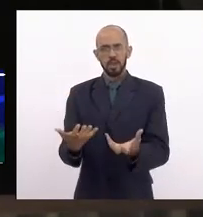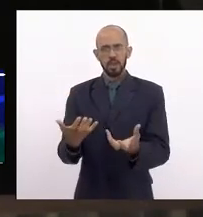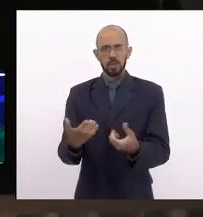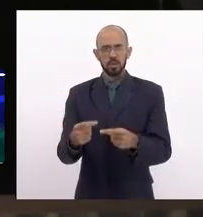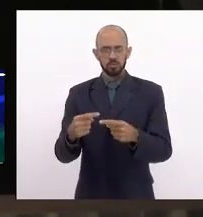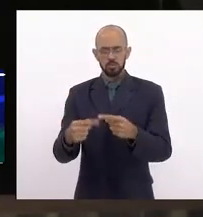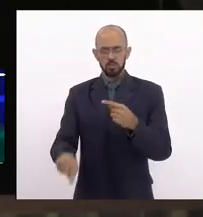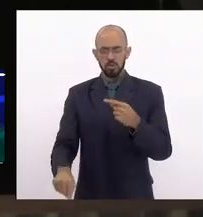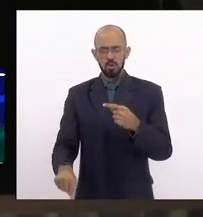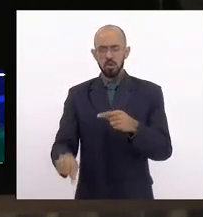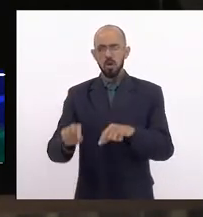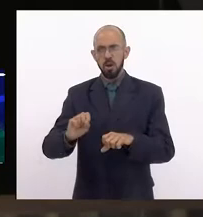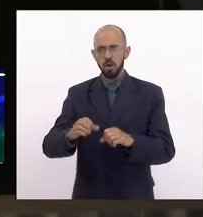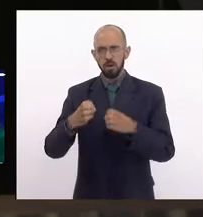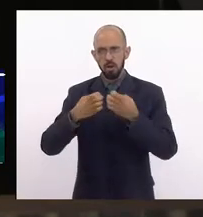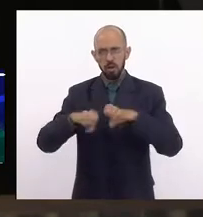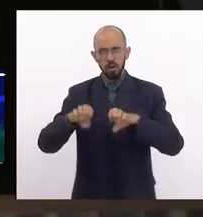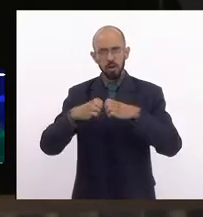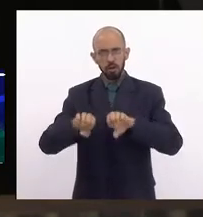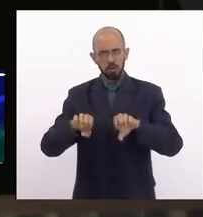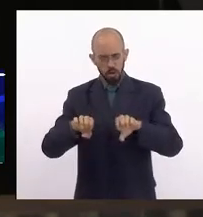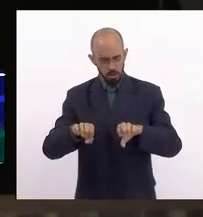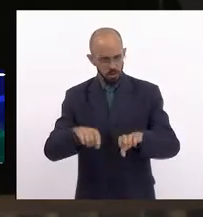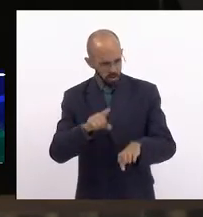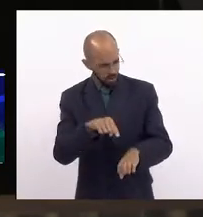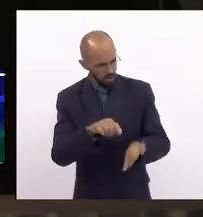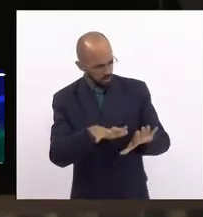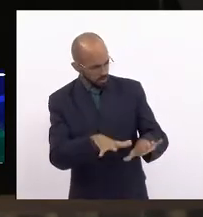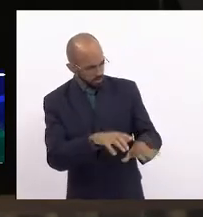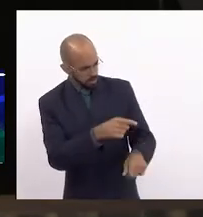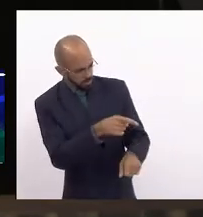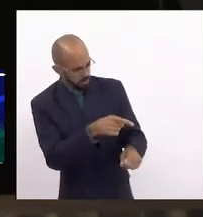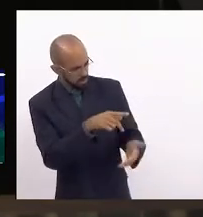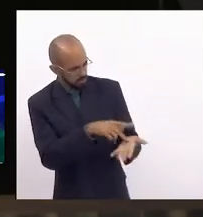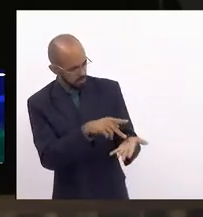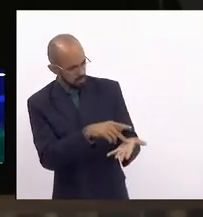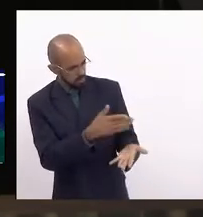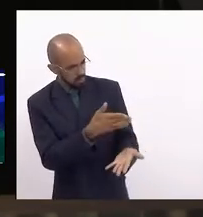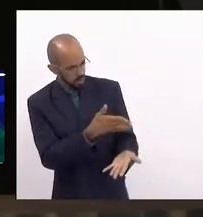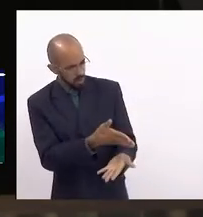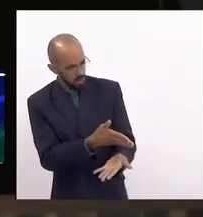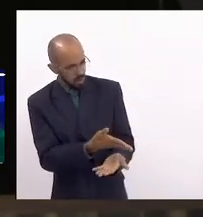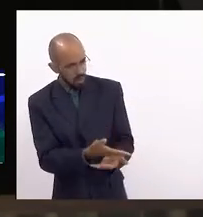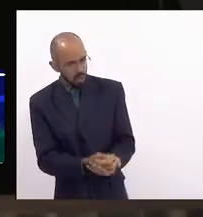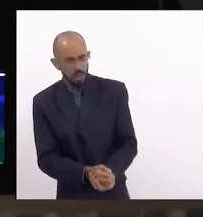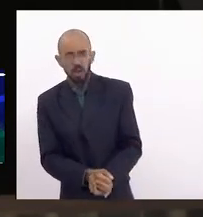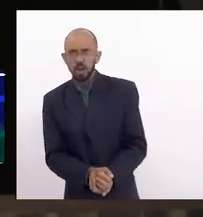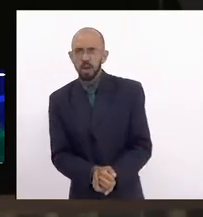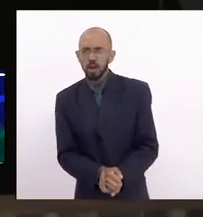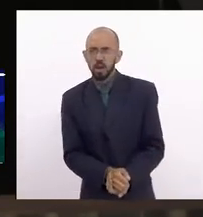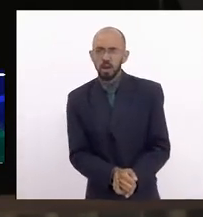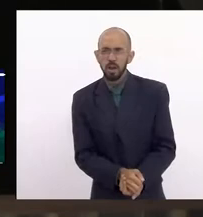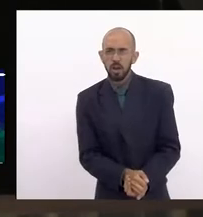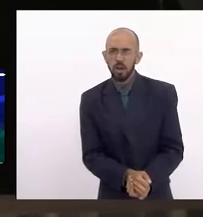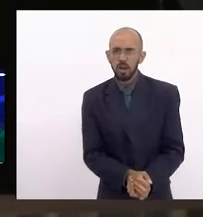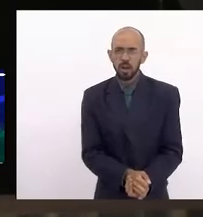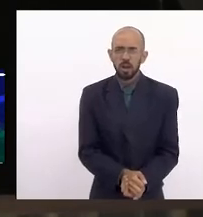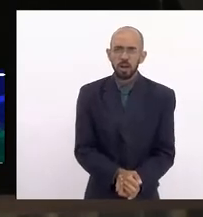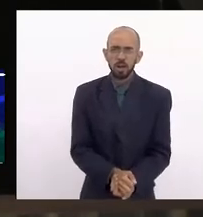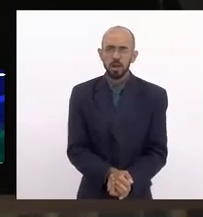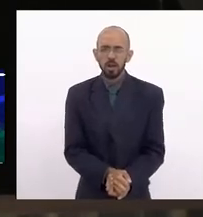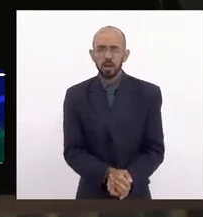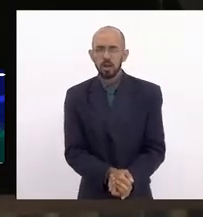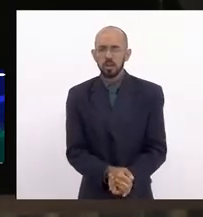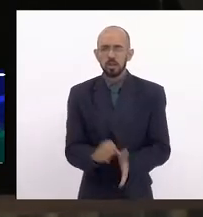de evangelizar É isso mesmo e é isso mesmo em